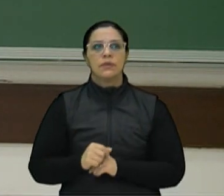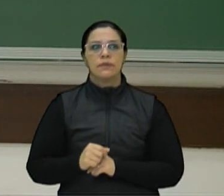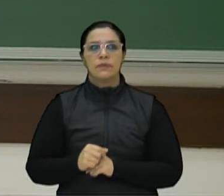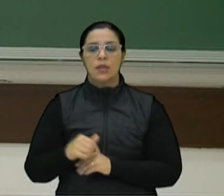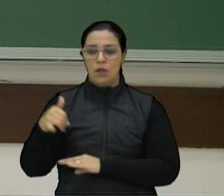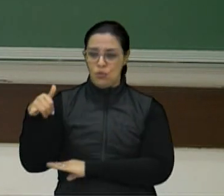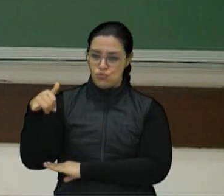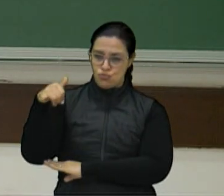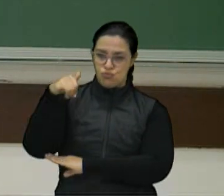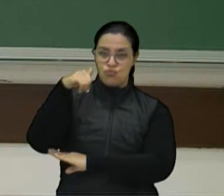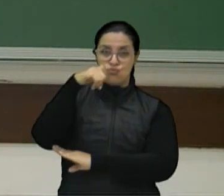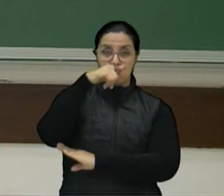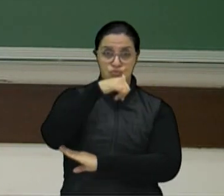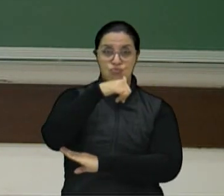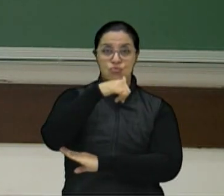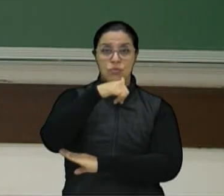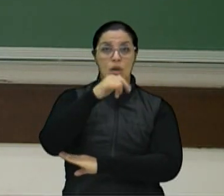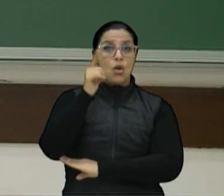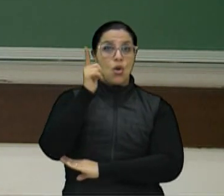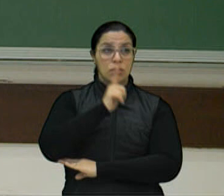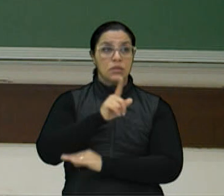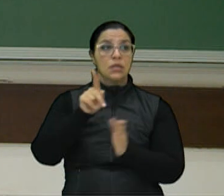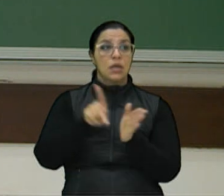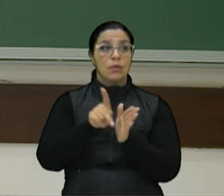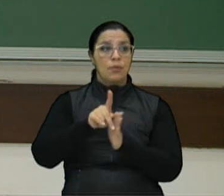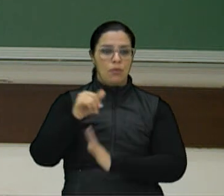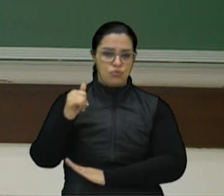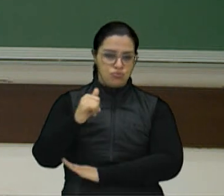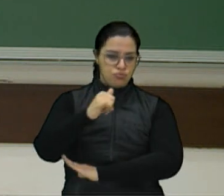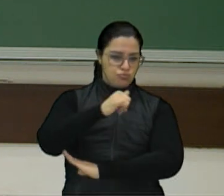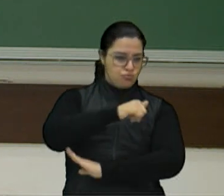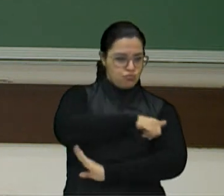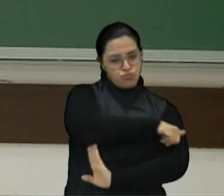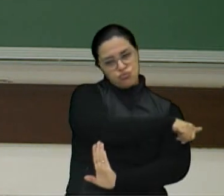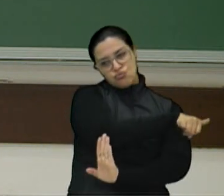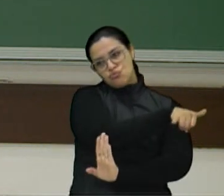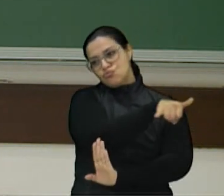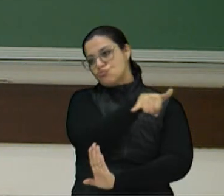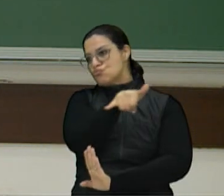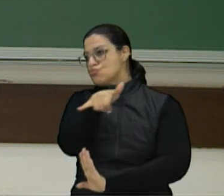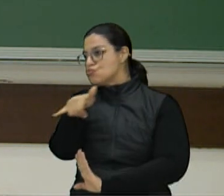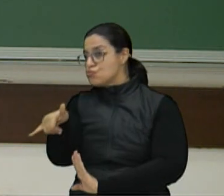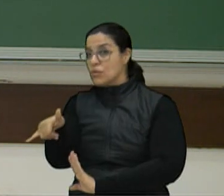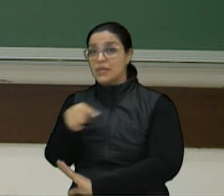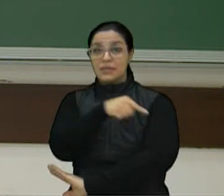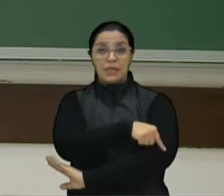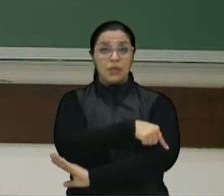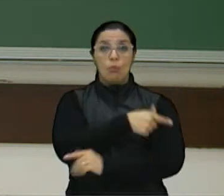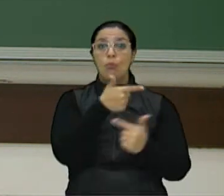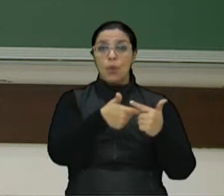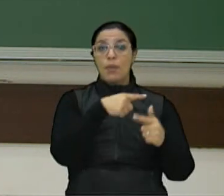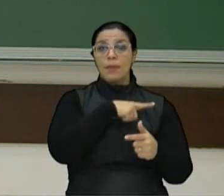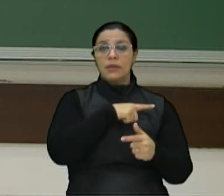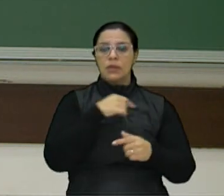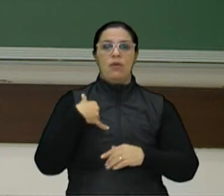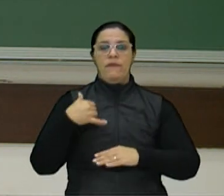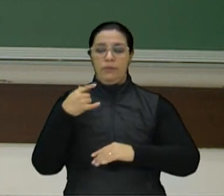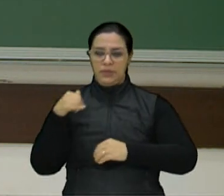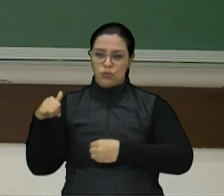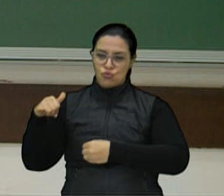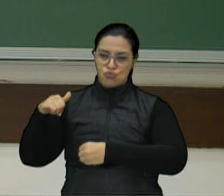até um ponto do caminho que ele consiga retornar para o ponto A se o ponto B estiver fechado. Ele tem que ter